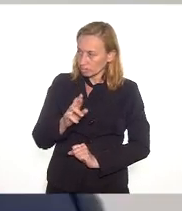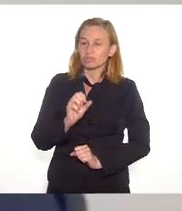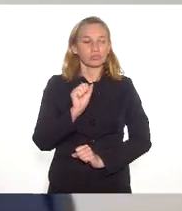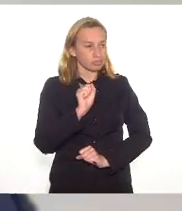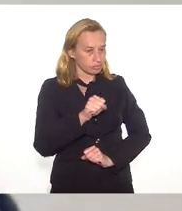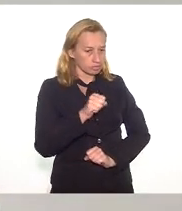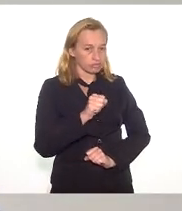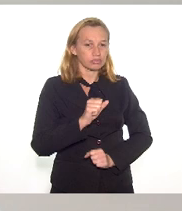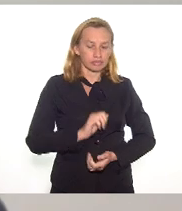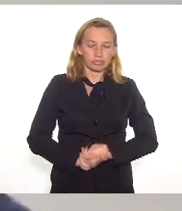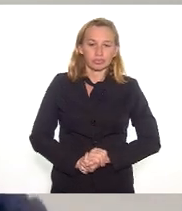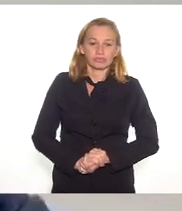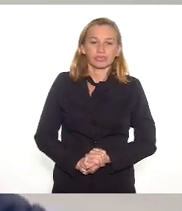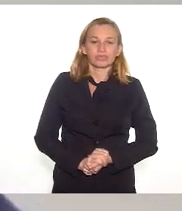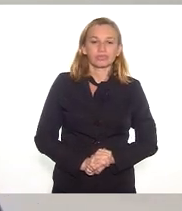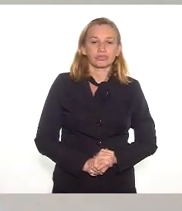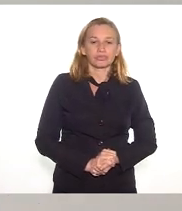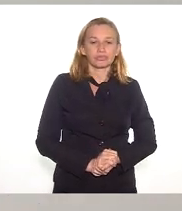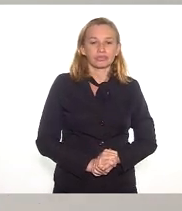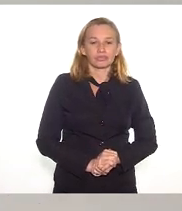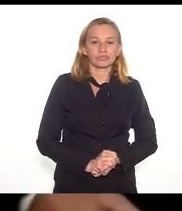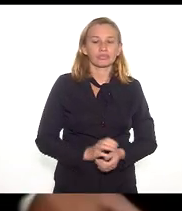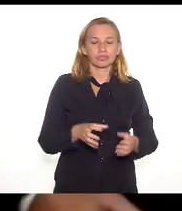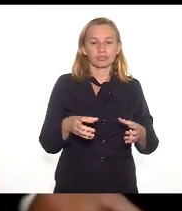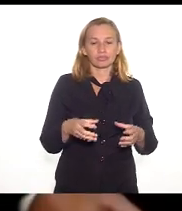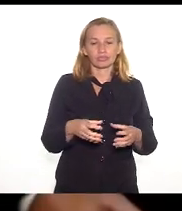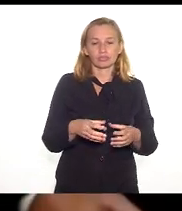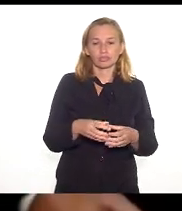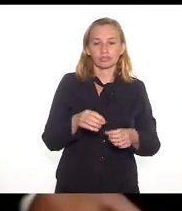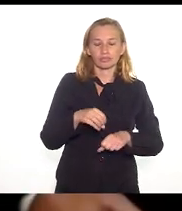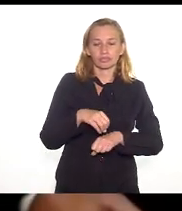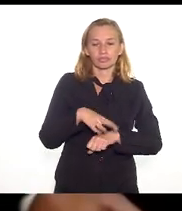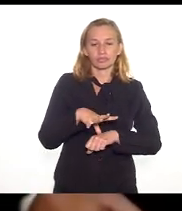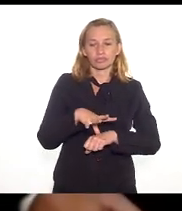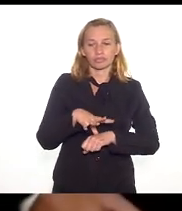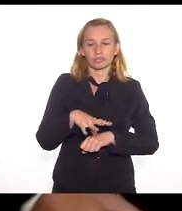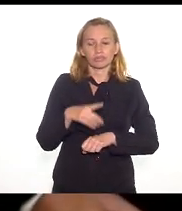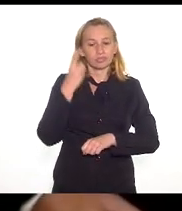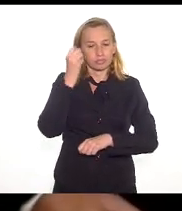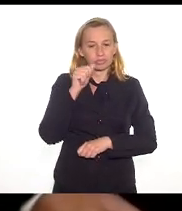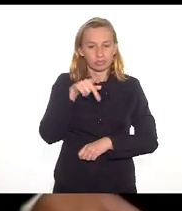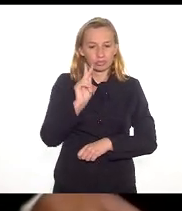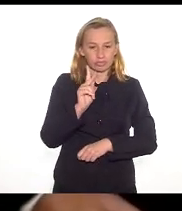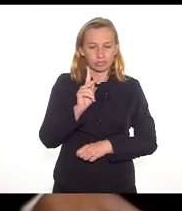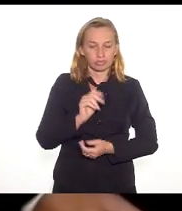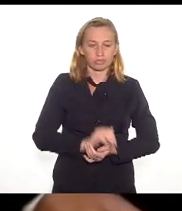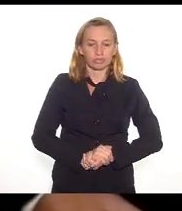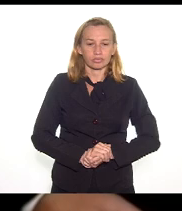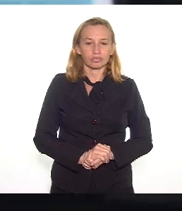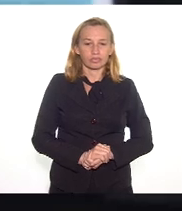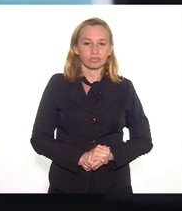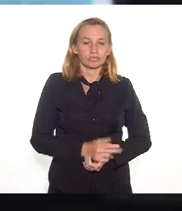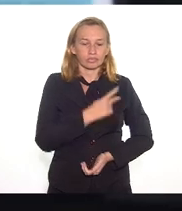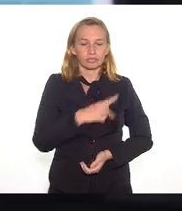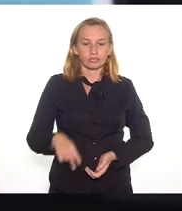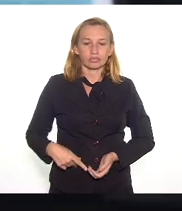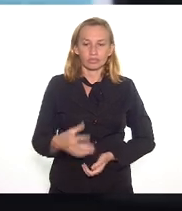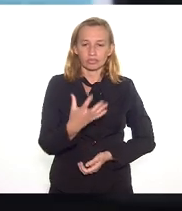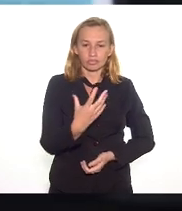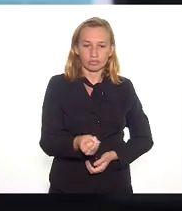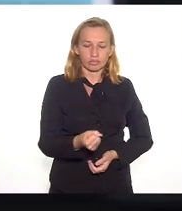Sim, senhor. Então, para emitir parecer pela Comissão de Indicações Legislativas, deputado Alexandre Knoploch. Presidente,